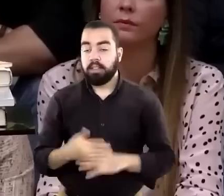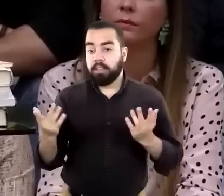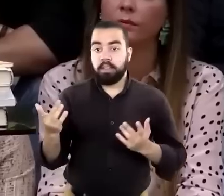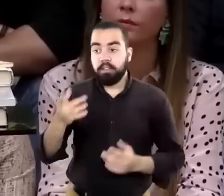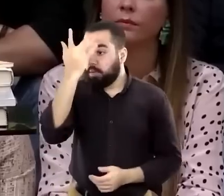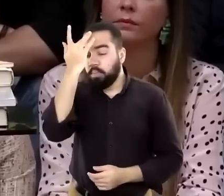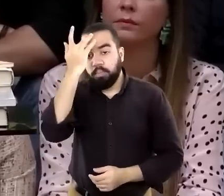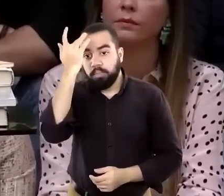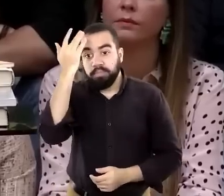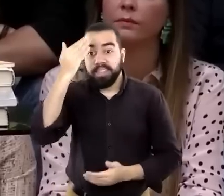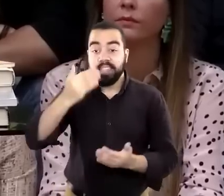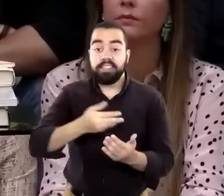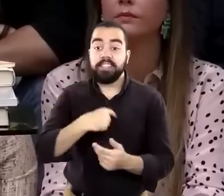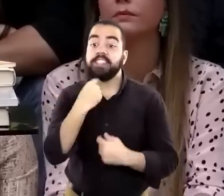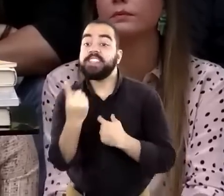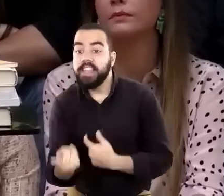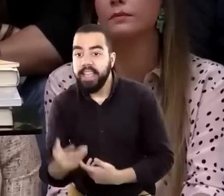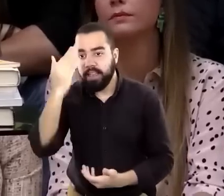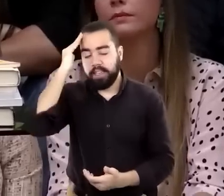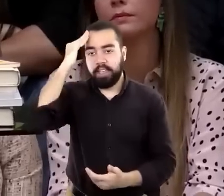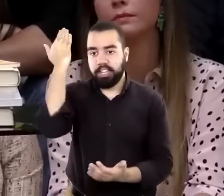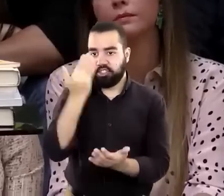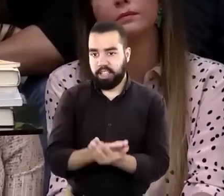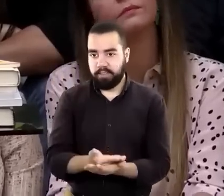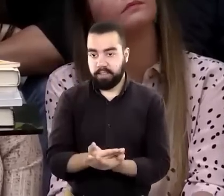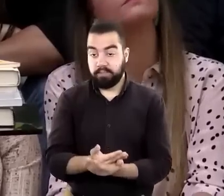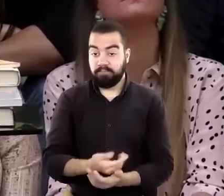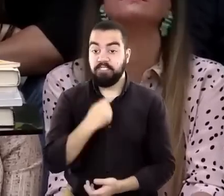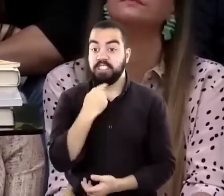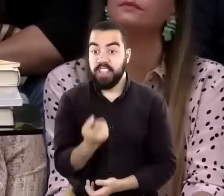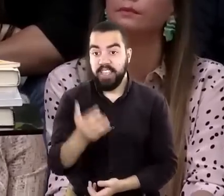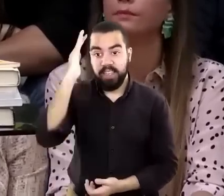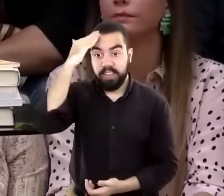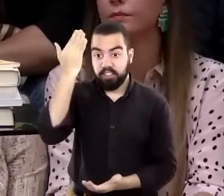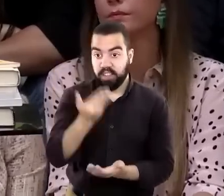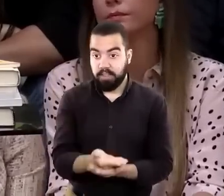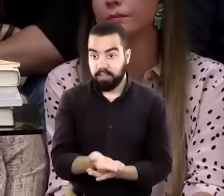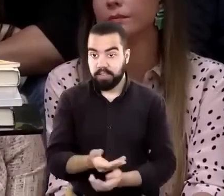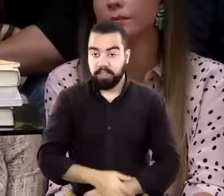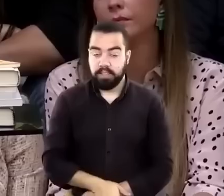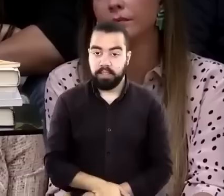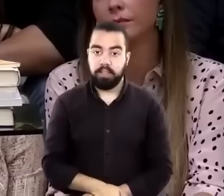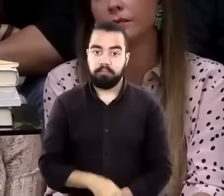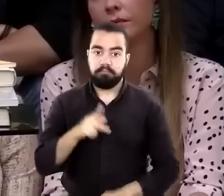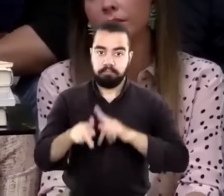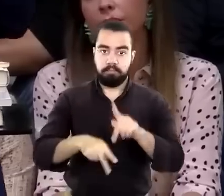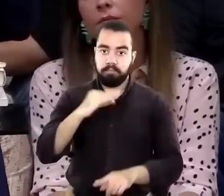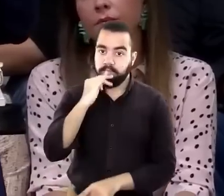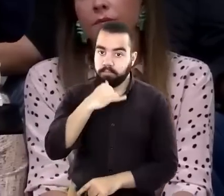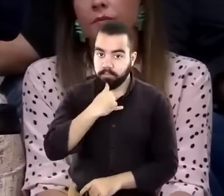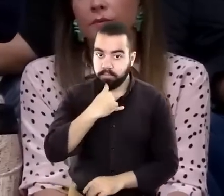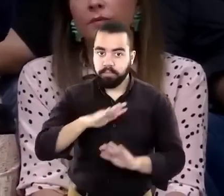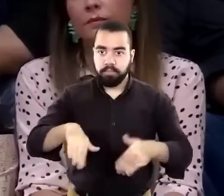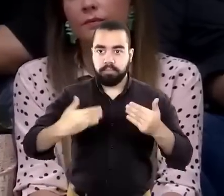acreditava que Zorobabel pudesse dar conta de um desafio tão grande. O povo está desanimado. Então Deus chega